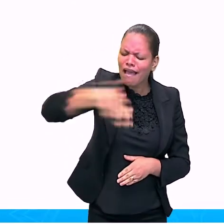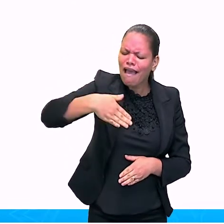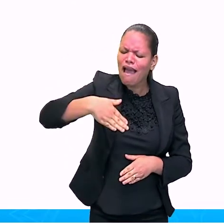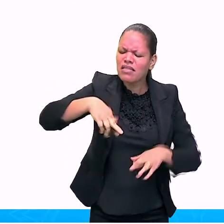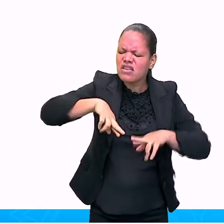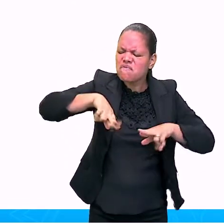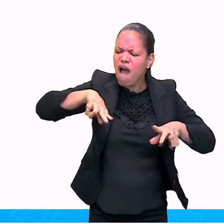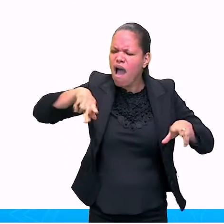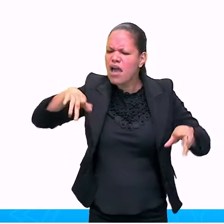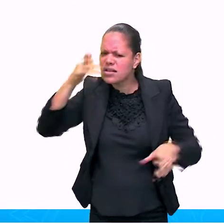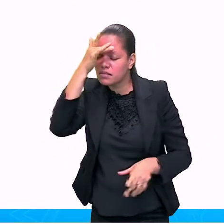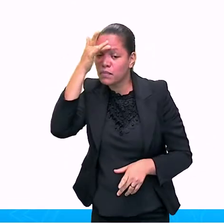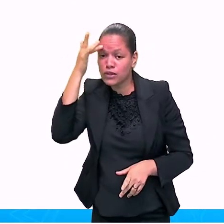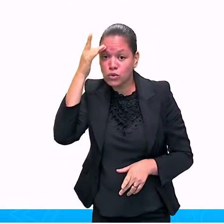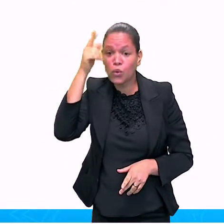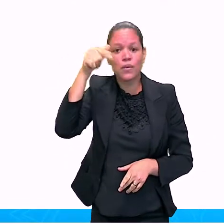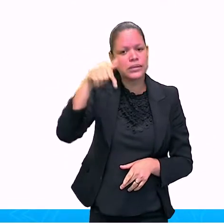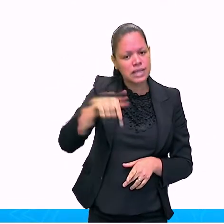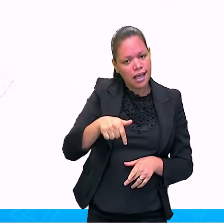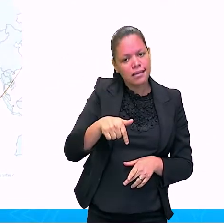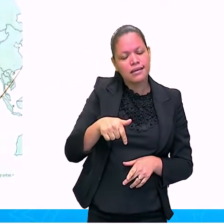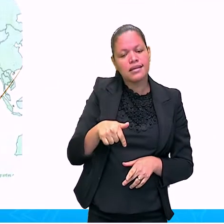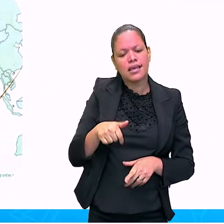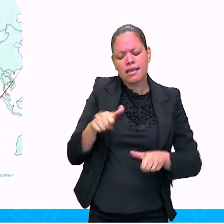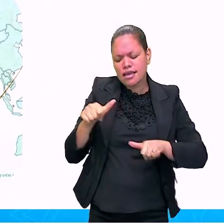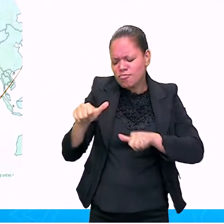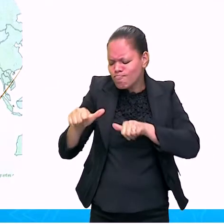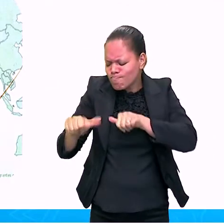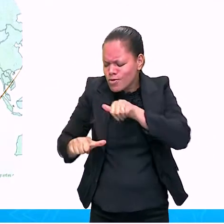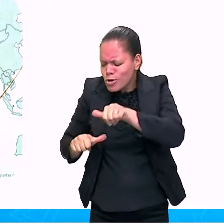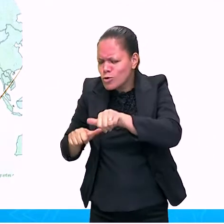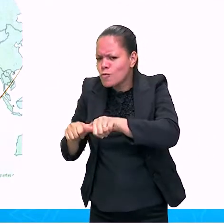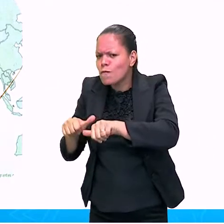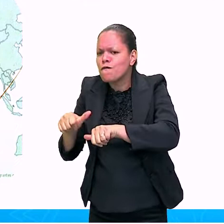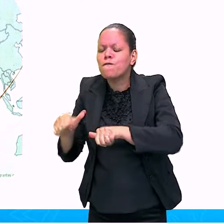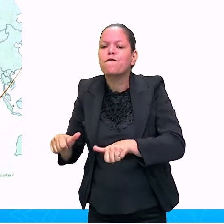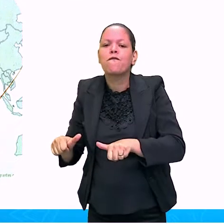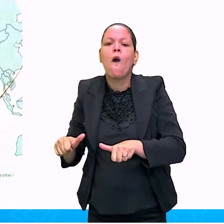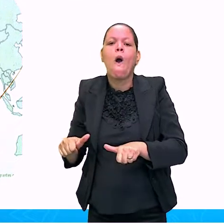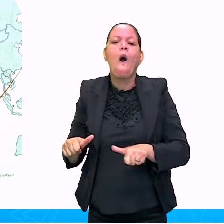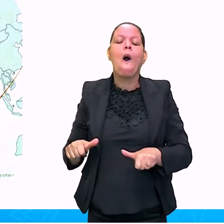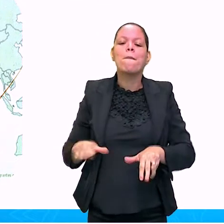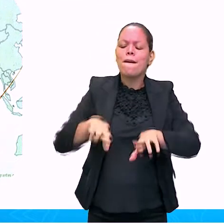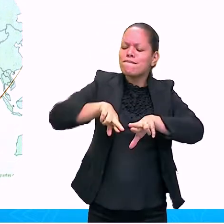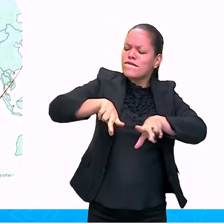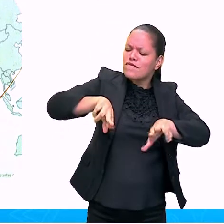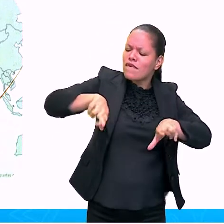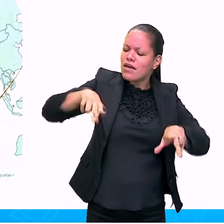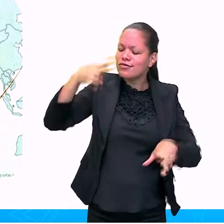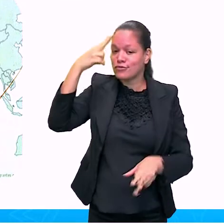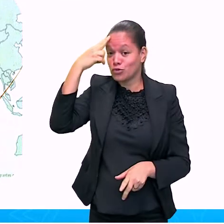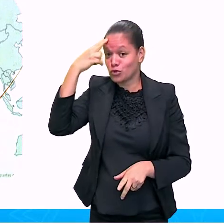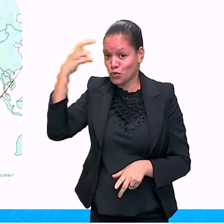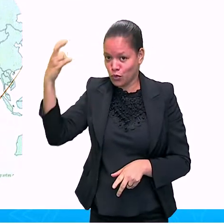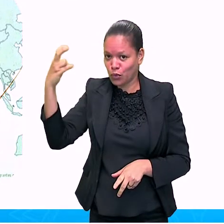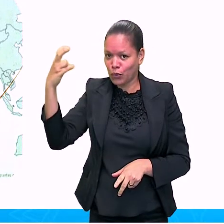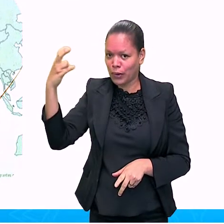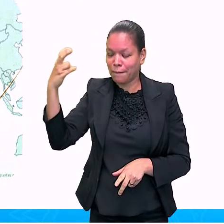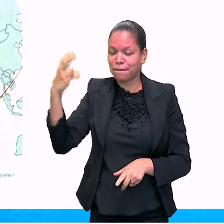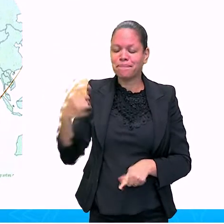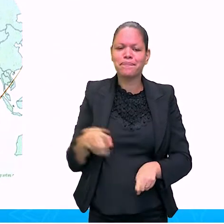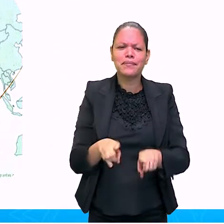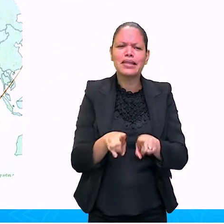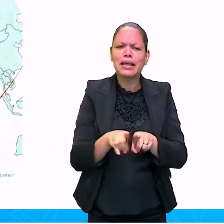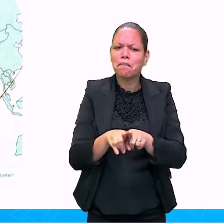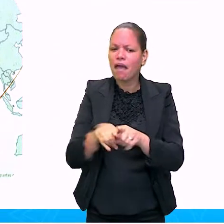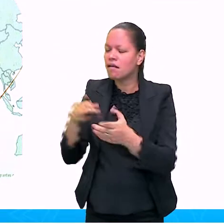no nosso país, que vem mudando essa diversidade cultural. Nessa outra cartografia, nós vamos entender melhor o que